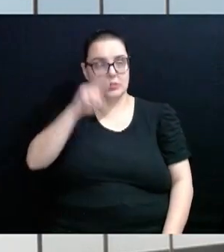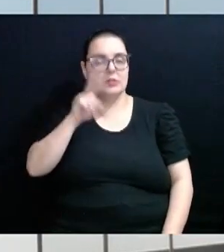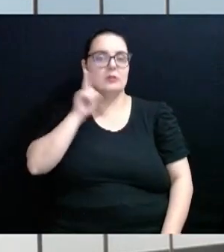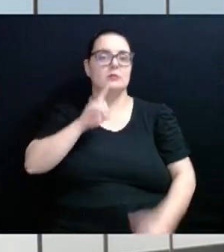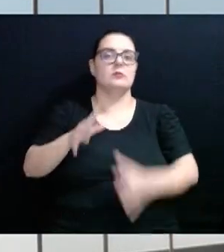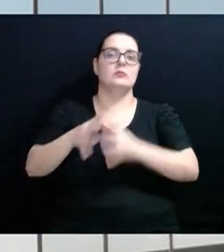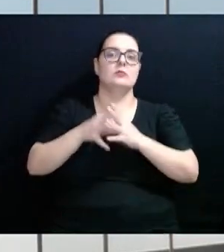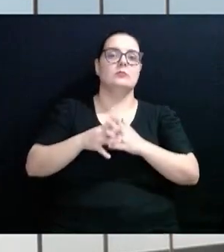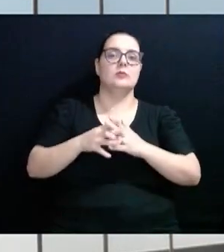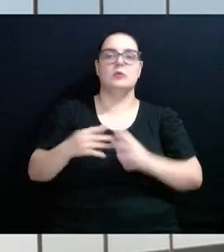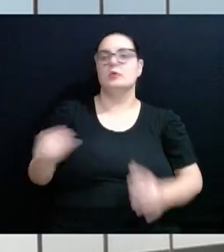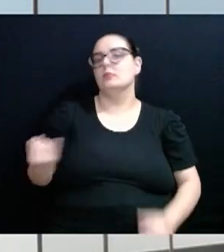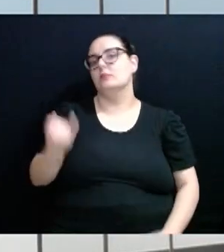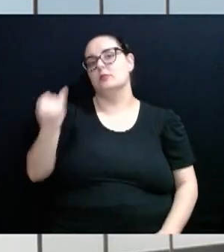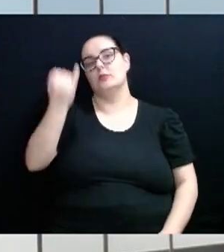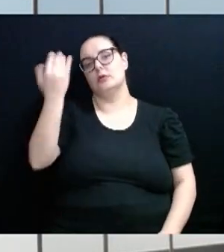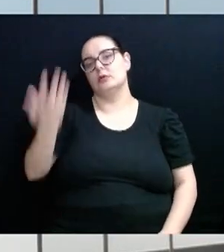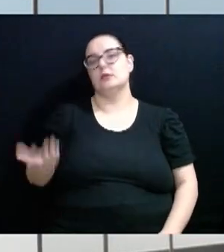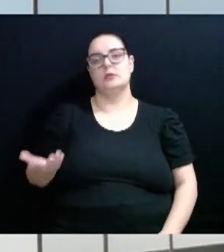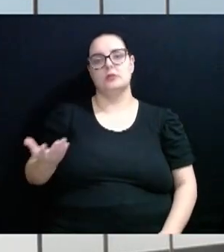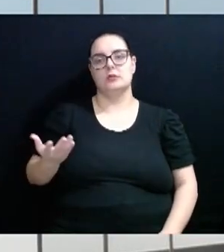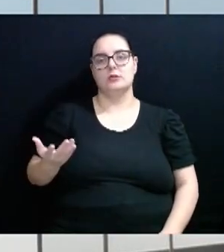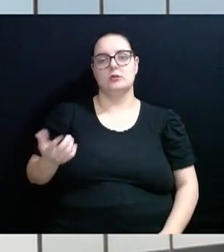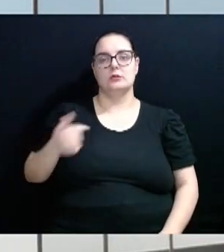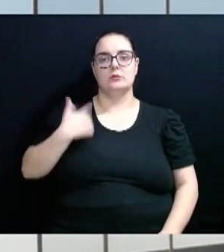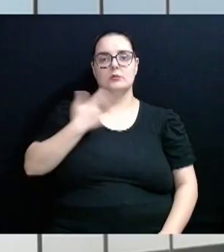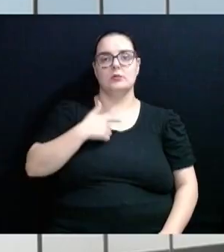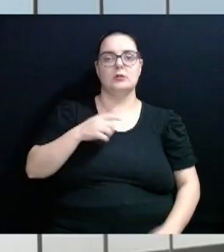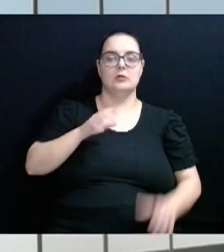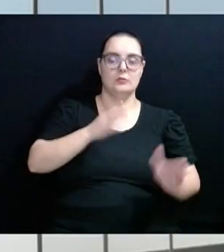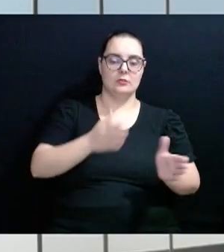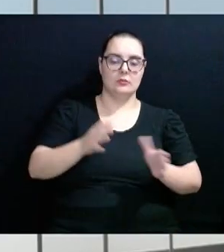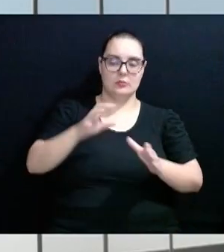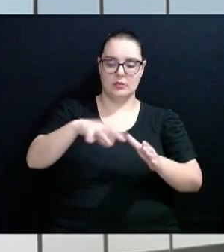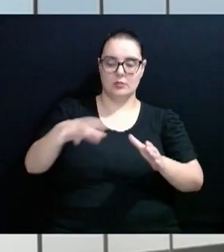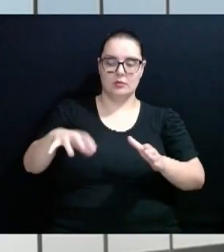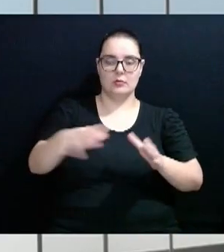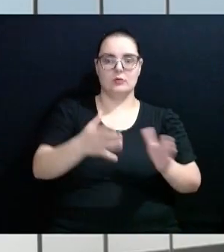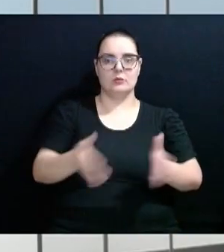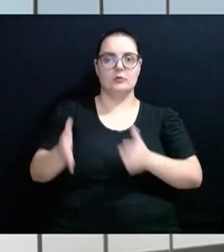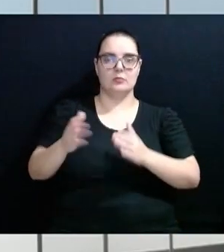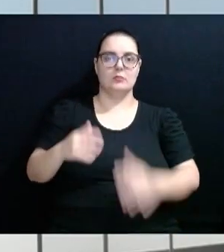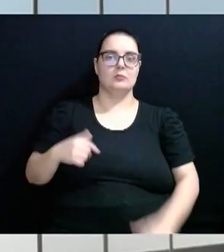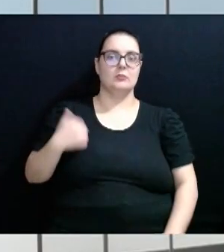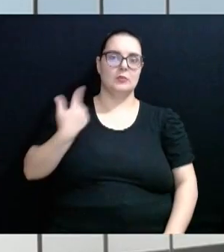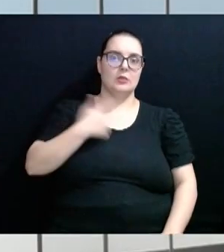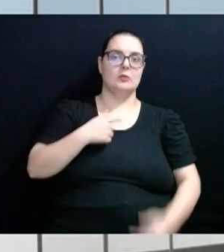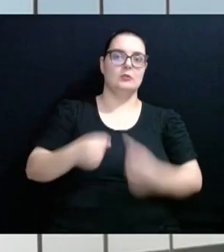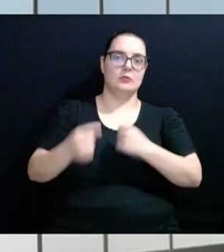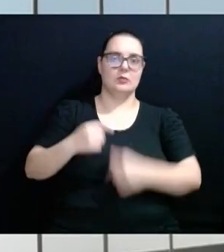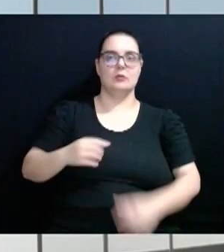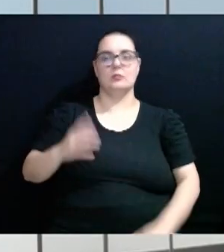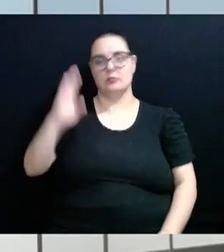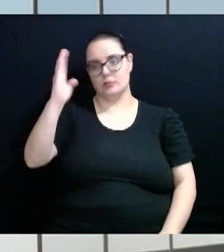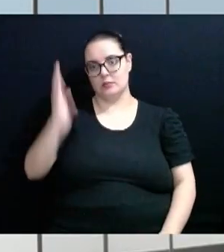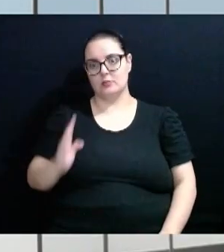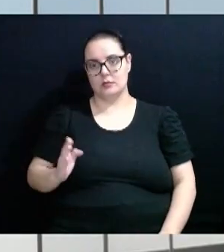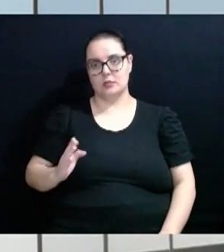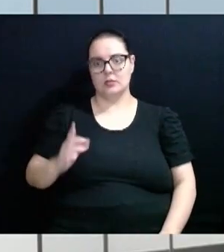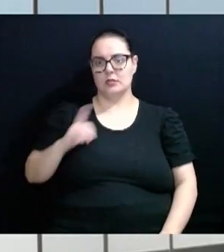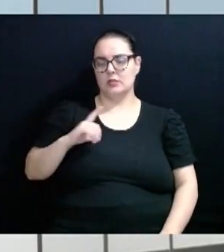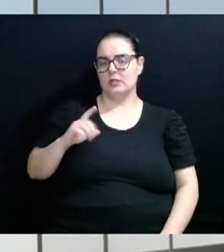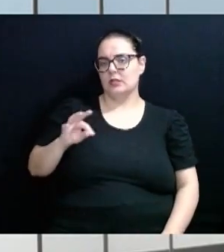que é muito importante para a economia brasileira. Nos interessa colocar tarifa de importação sobre